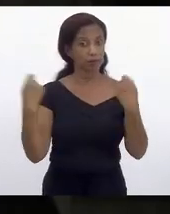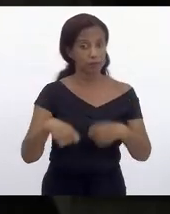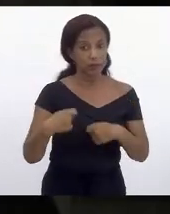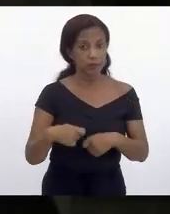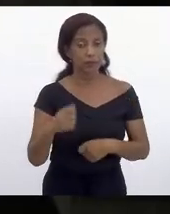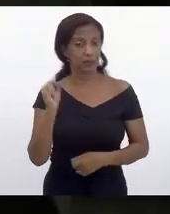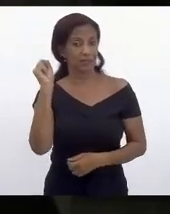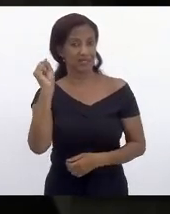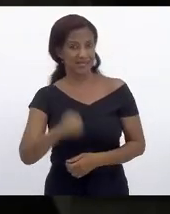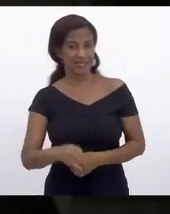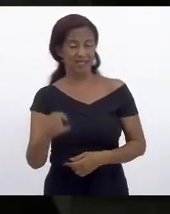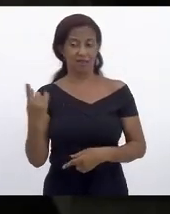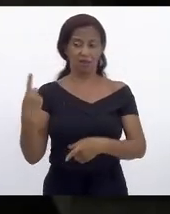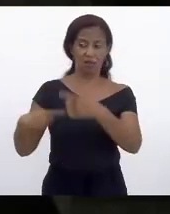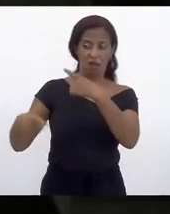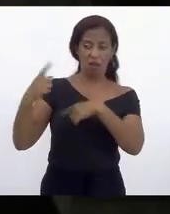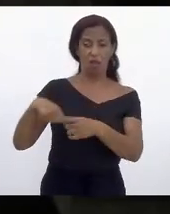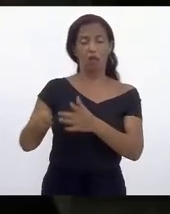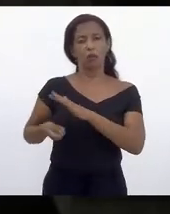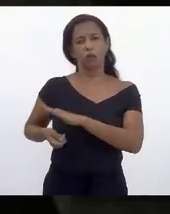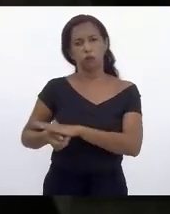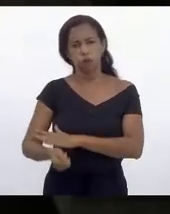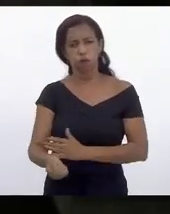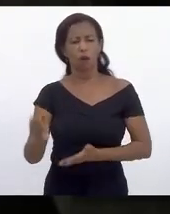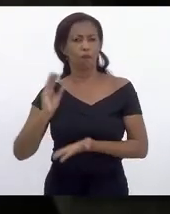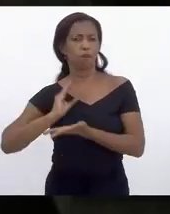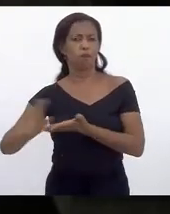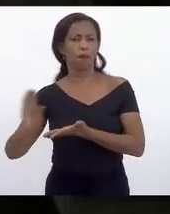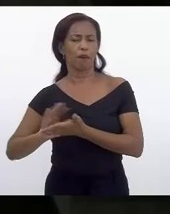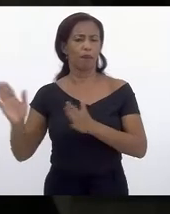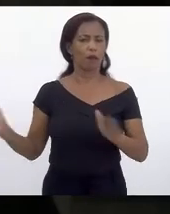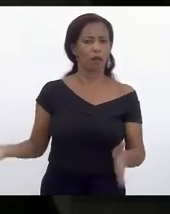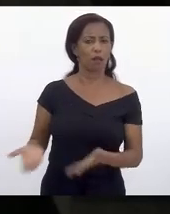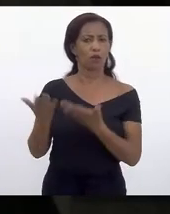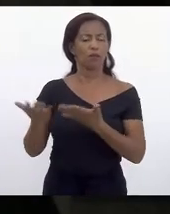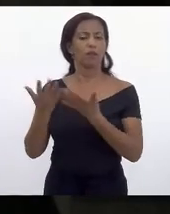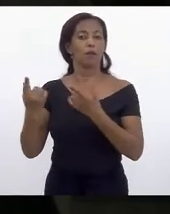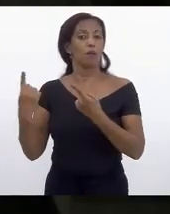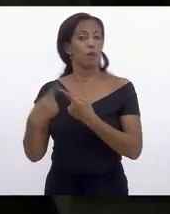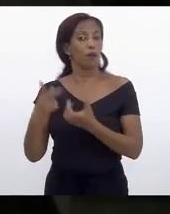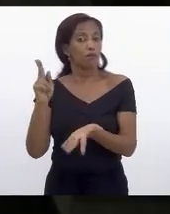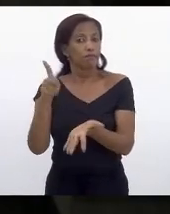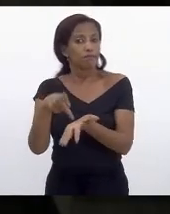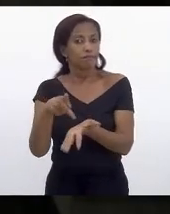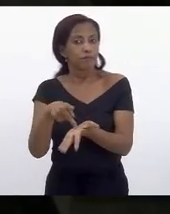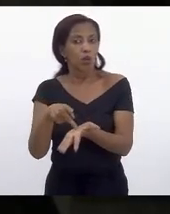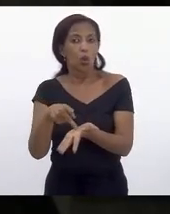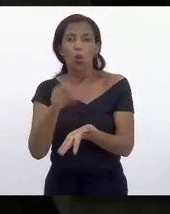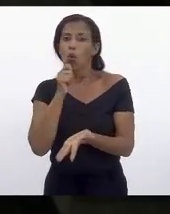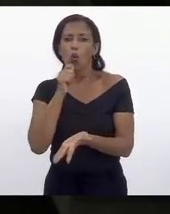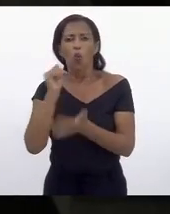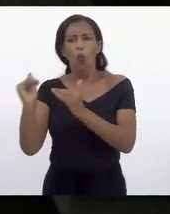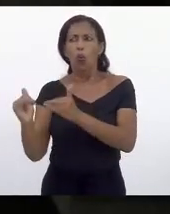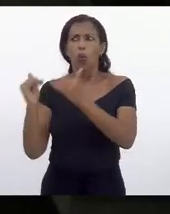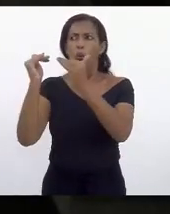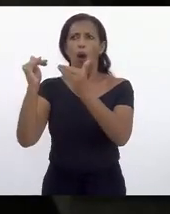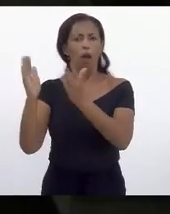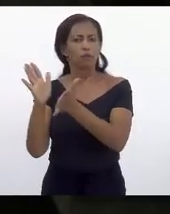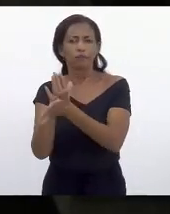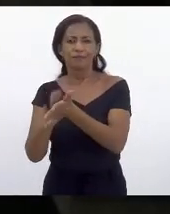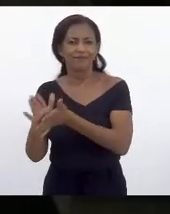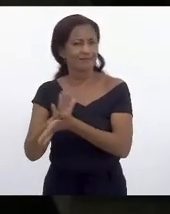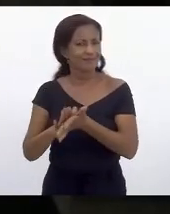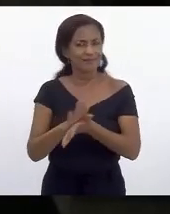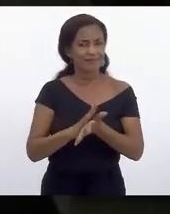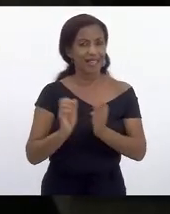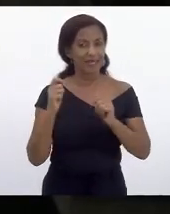fazer uma retomada nos investimentos de ciência, de pesquisa e de inovação, porque realmente não há soberania, não há projeto soberano